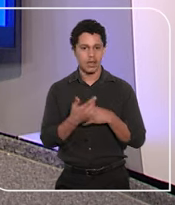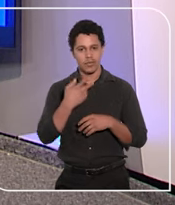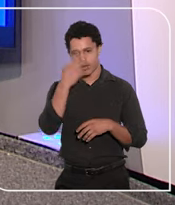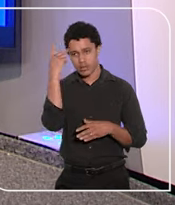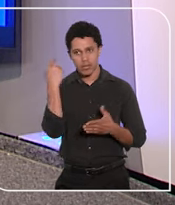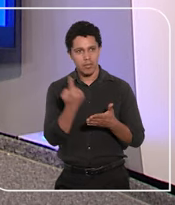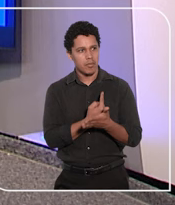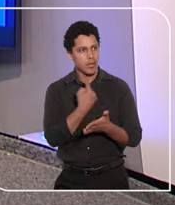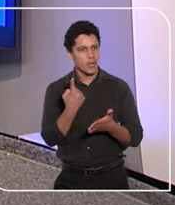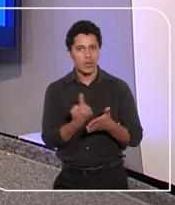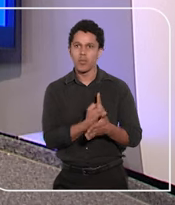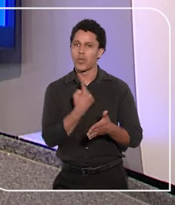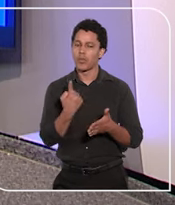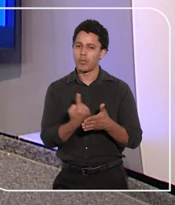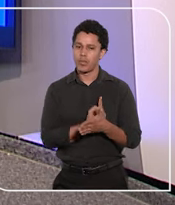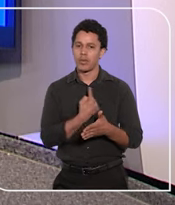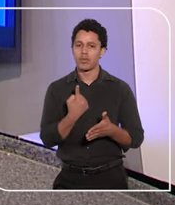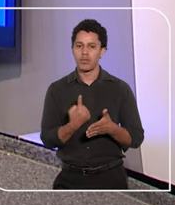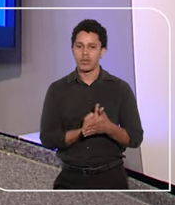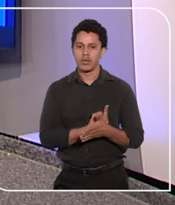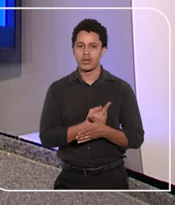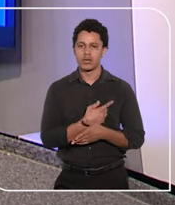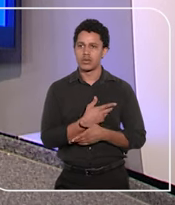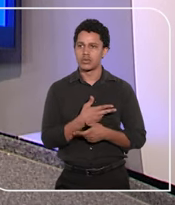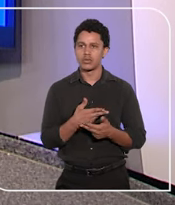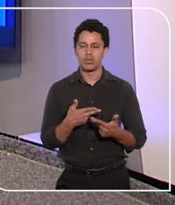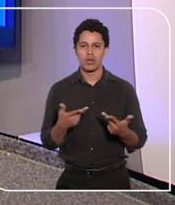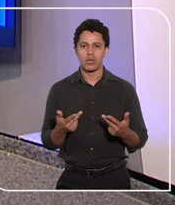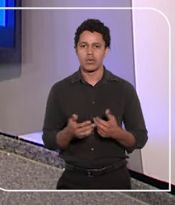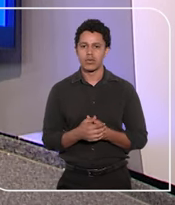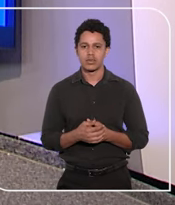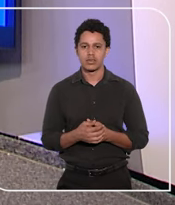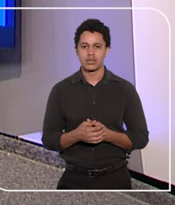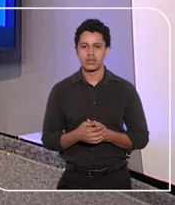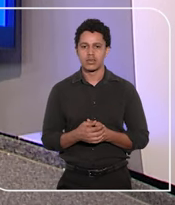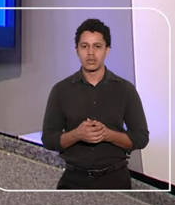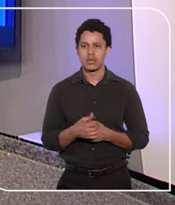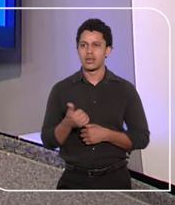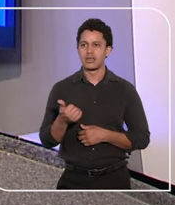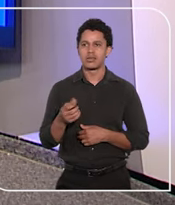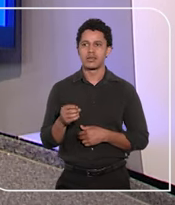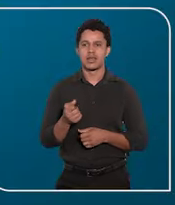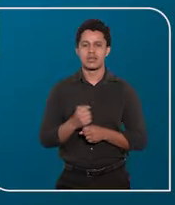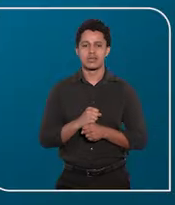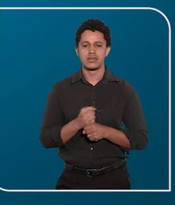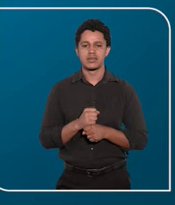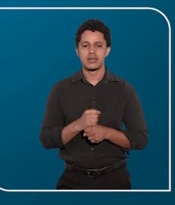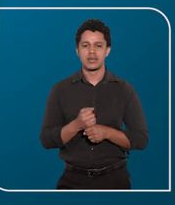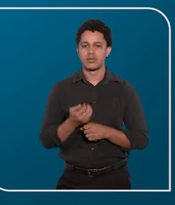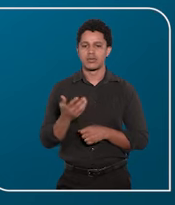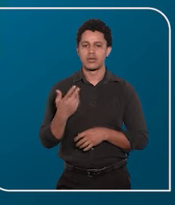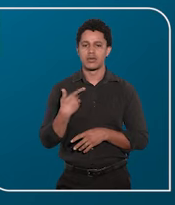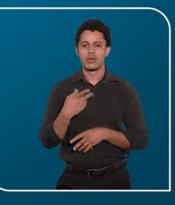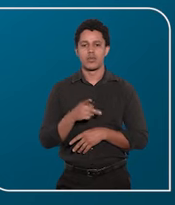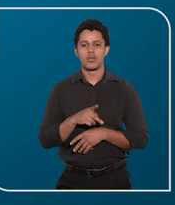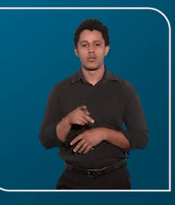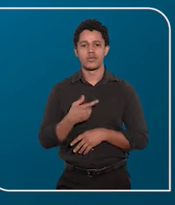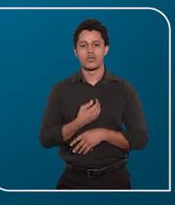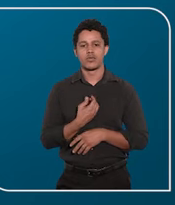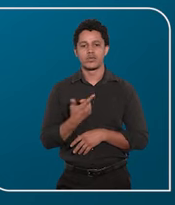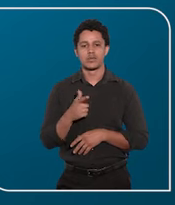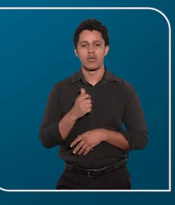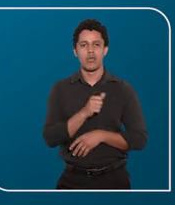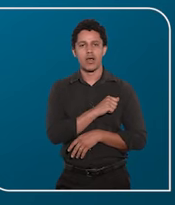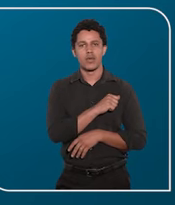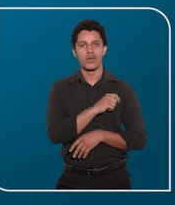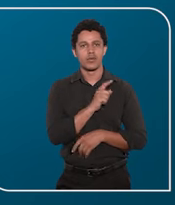pergunta para a gente, né, de uma linha. Quando tem um processo de 10 anos atrás, ela pergunta assim: professor, foi seu aluno, o que eu faço